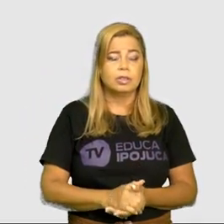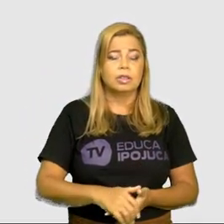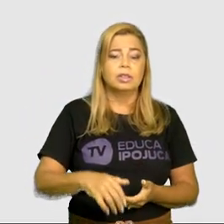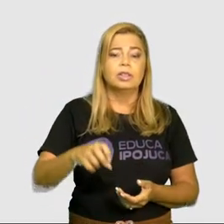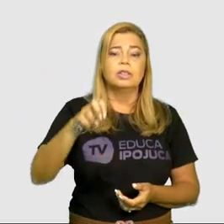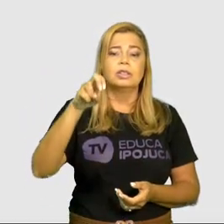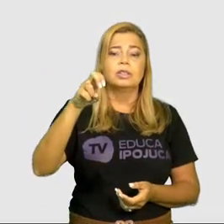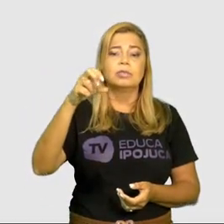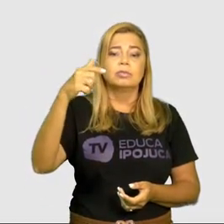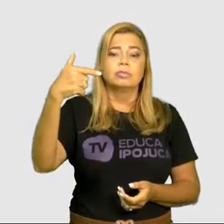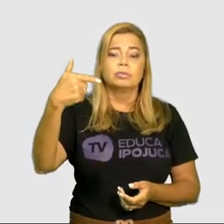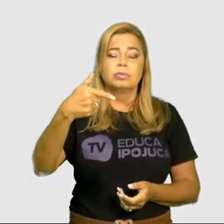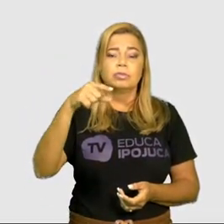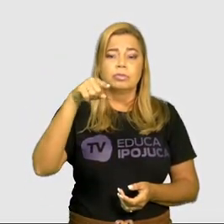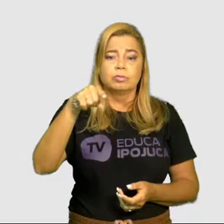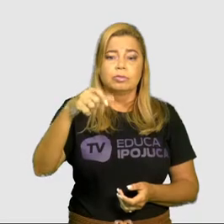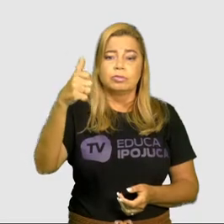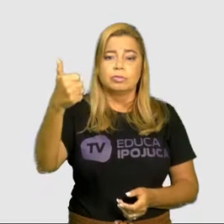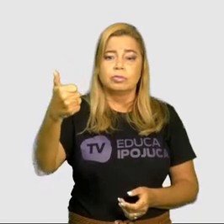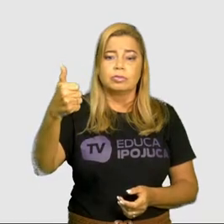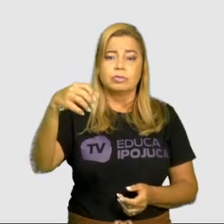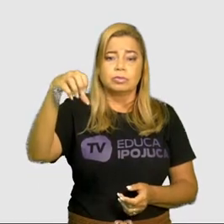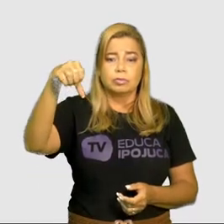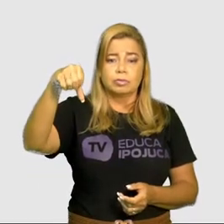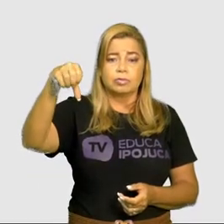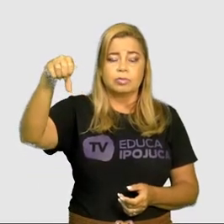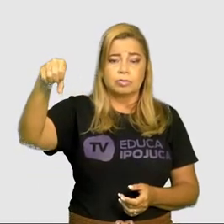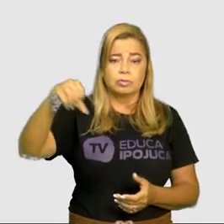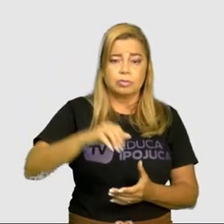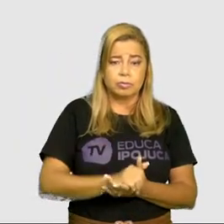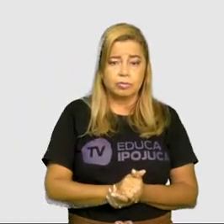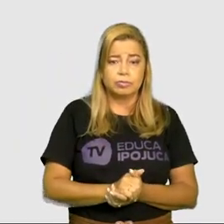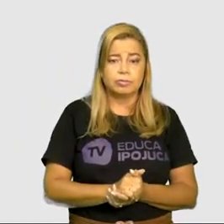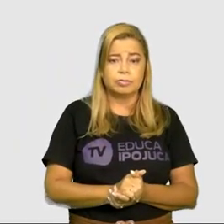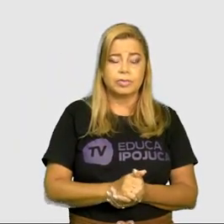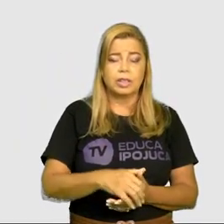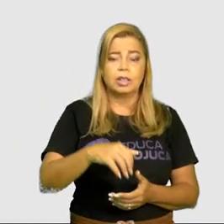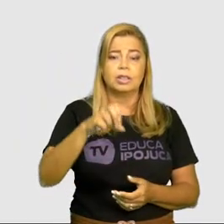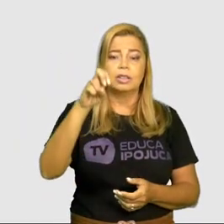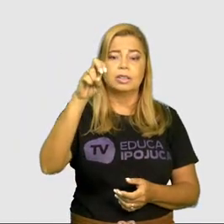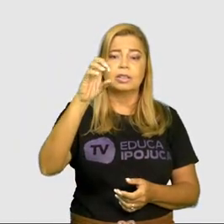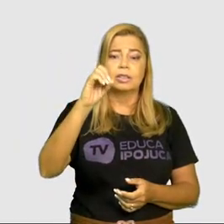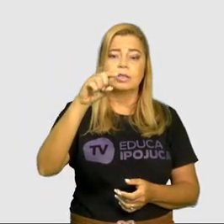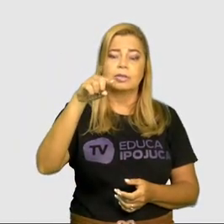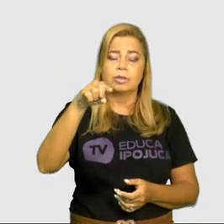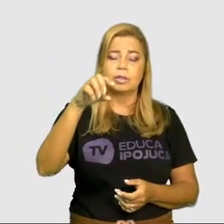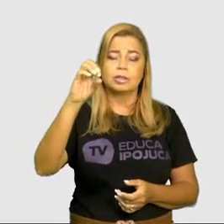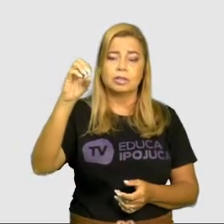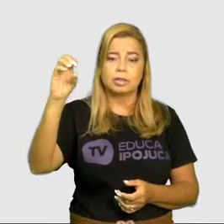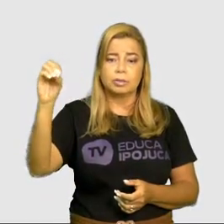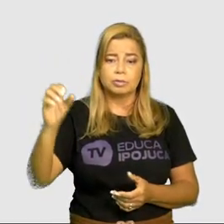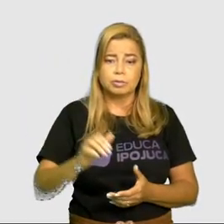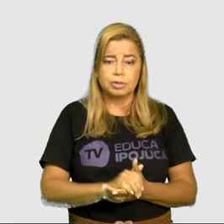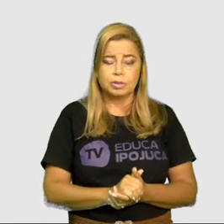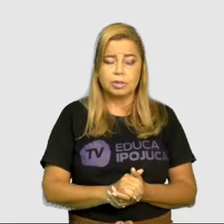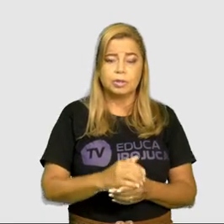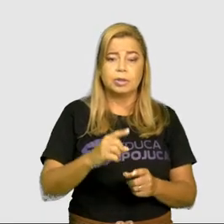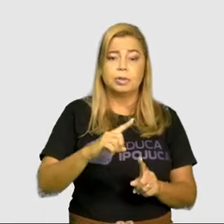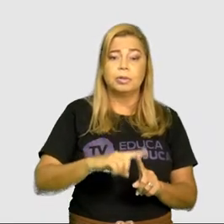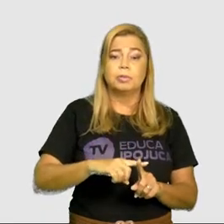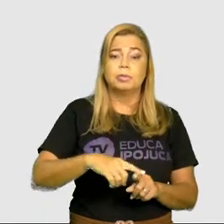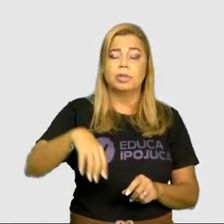1199 50 mais 50 mil mais 2 mil mais sem